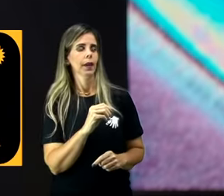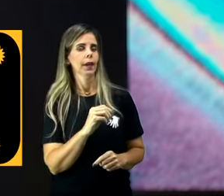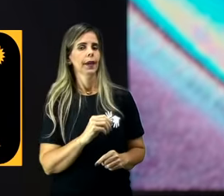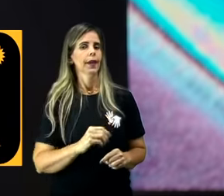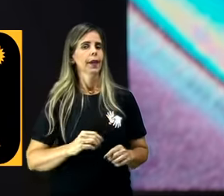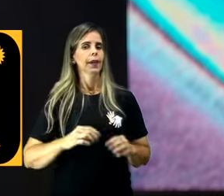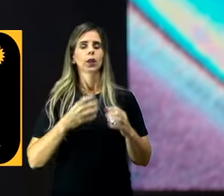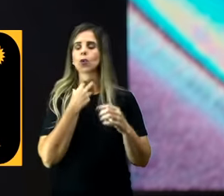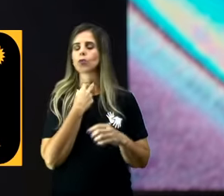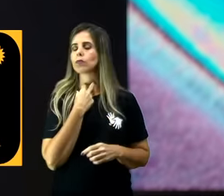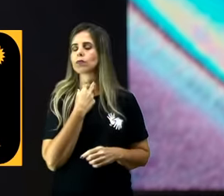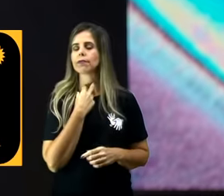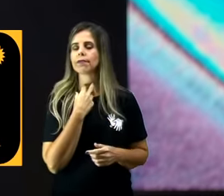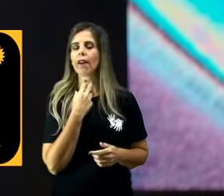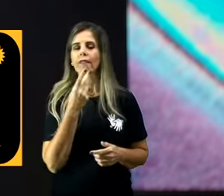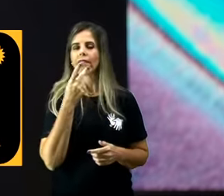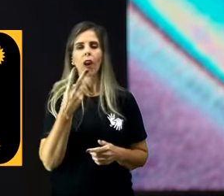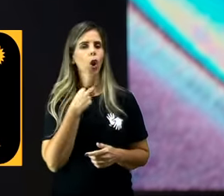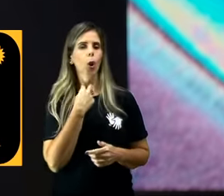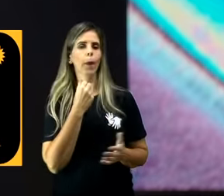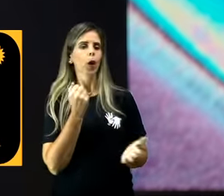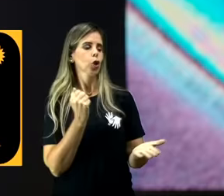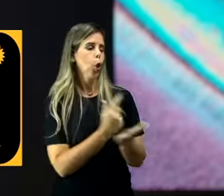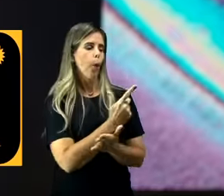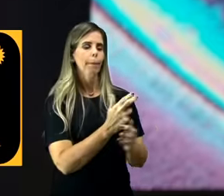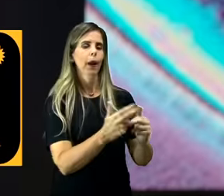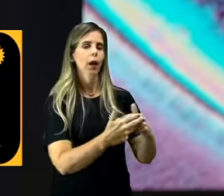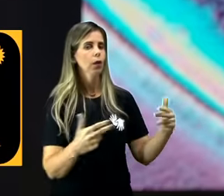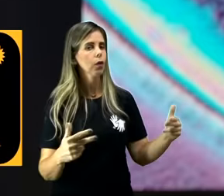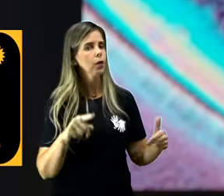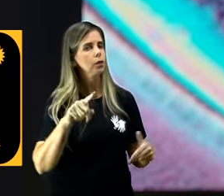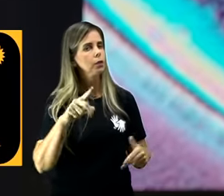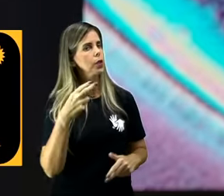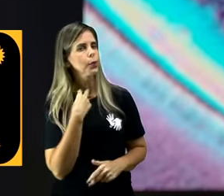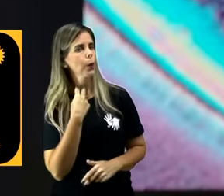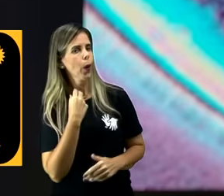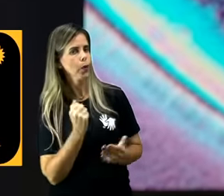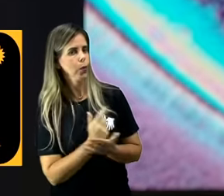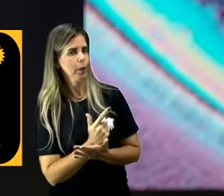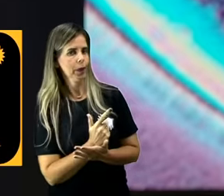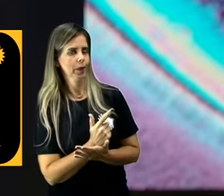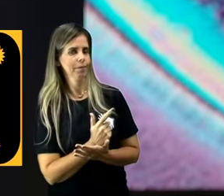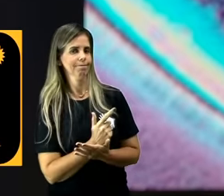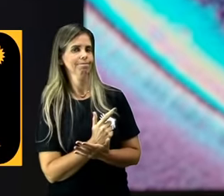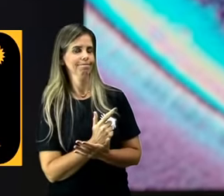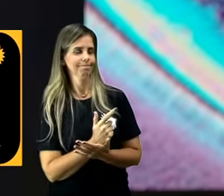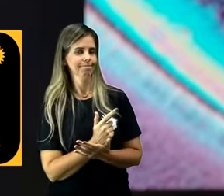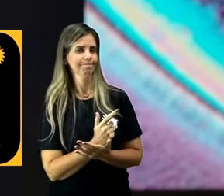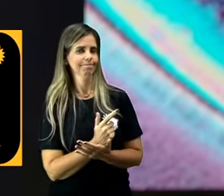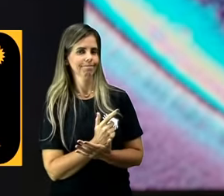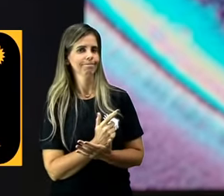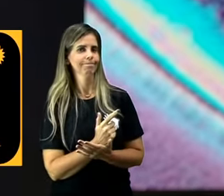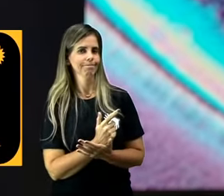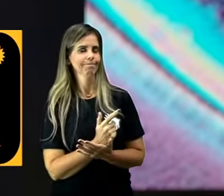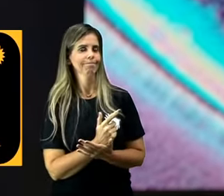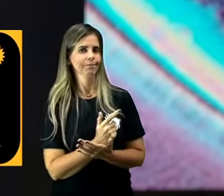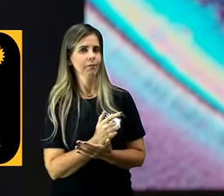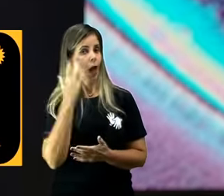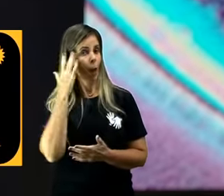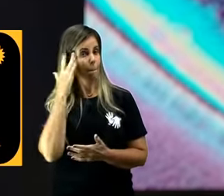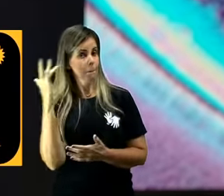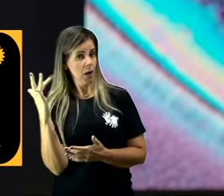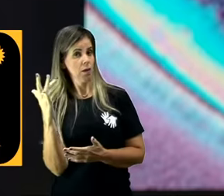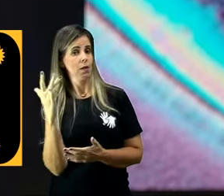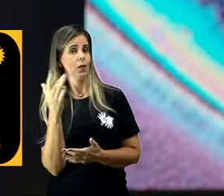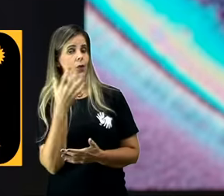Eu vejo glória a Deus, eu vejo aleluia, a gente chorando. Ai, meu Deus. Obrigado, pastor. Amanhã ele ia fazer uma